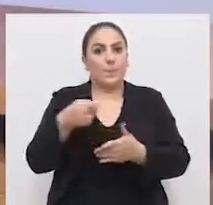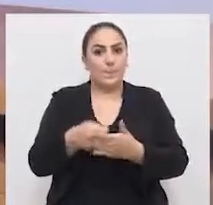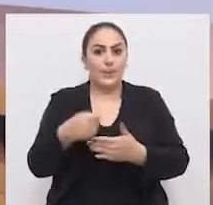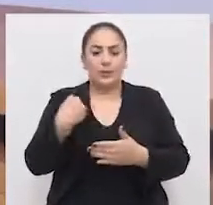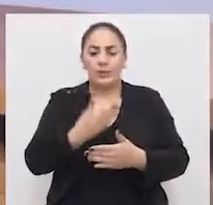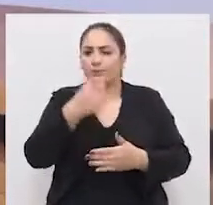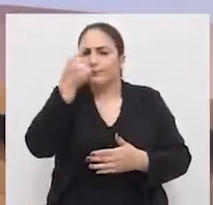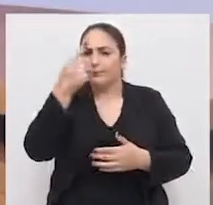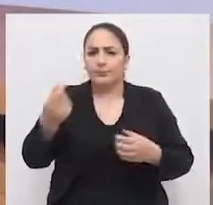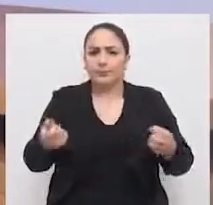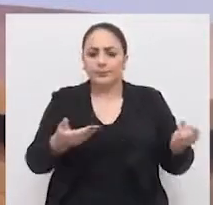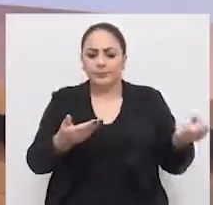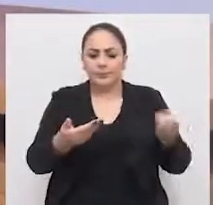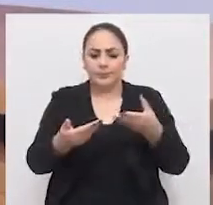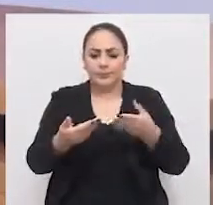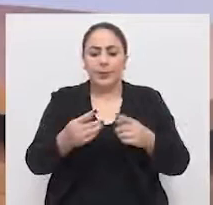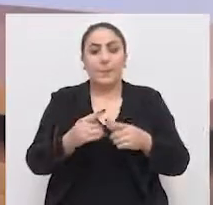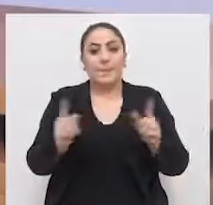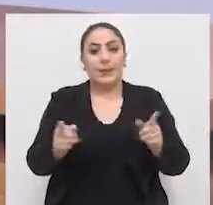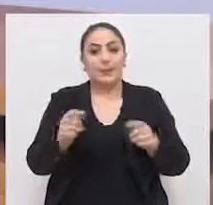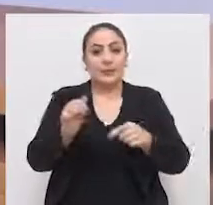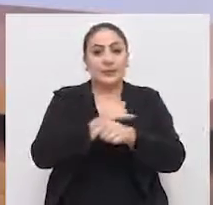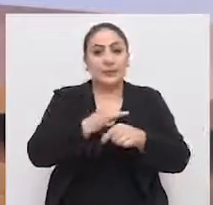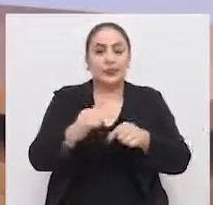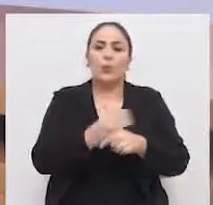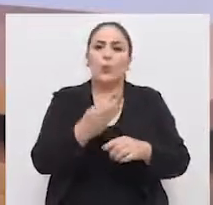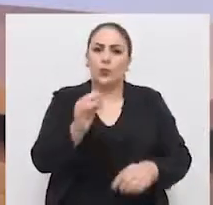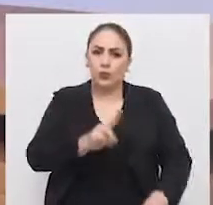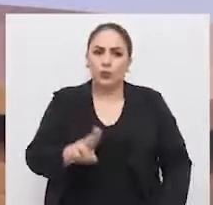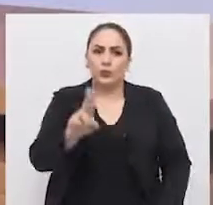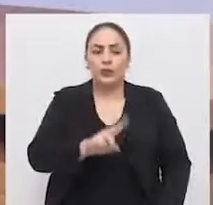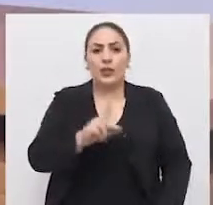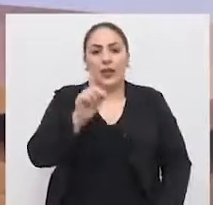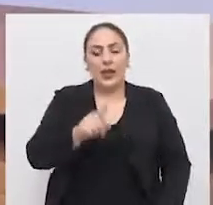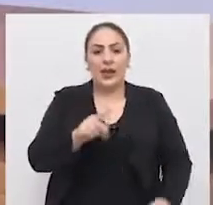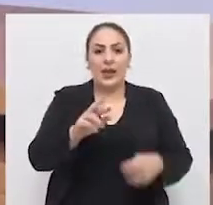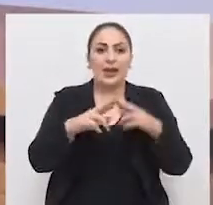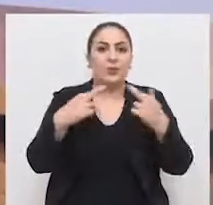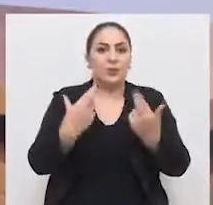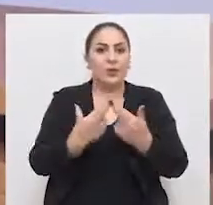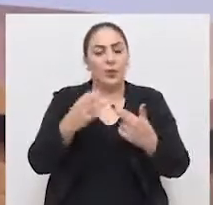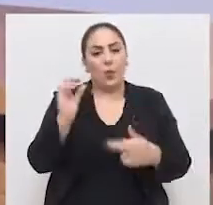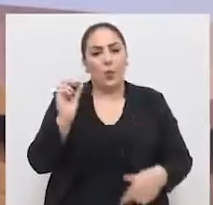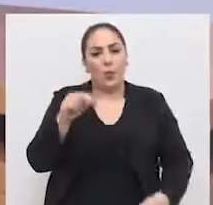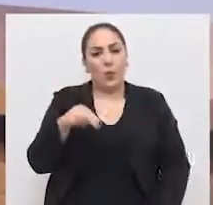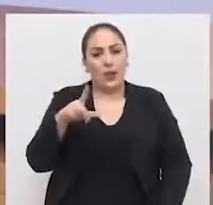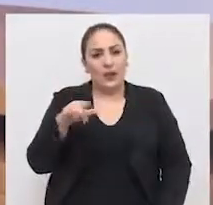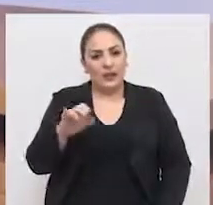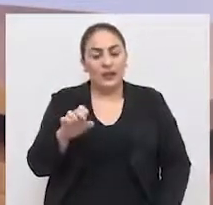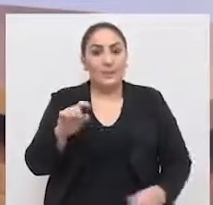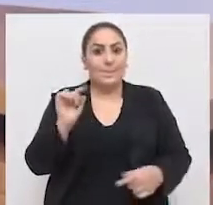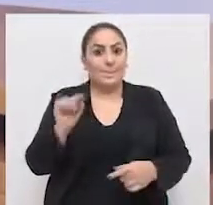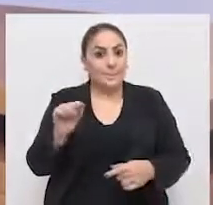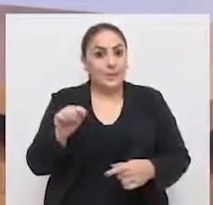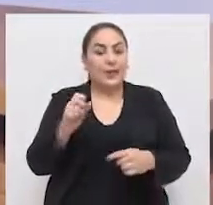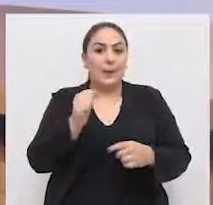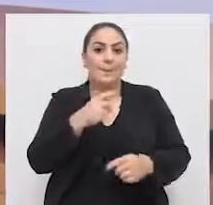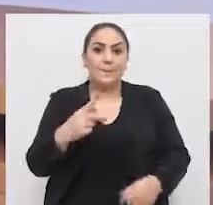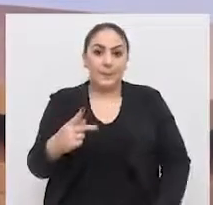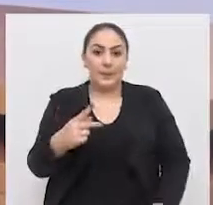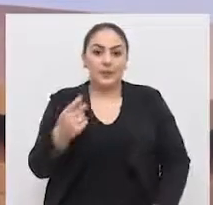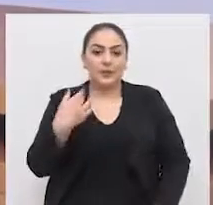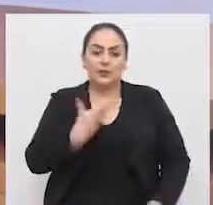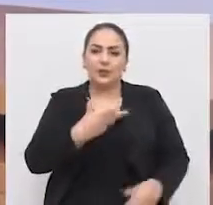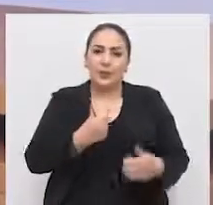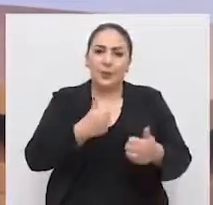obrigou a nos reinventarmos. Uma estratégia muito utilizada é a reunião online, mas estes